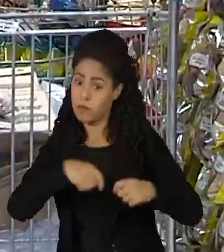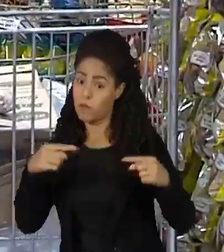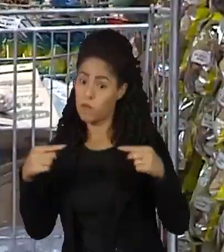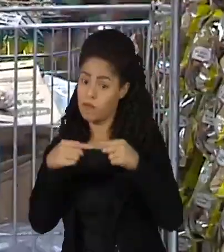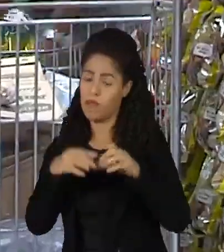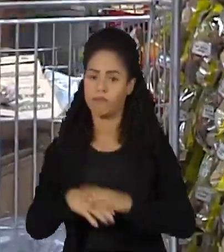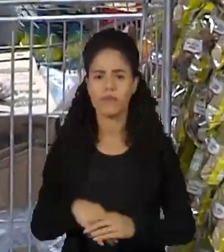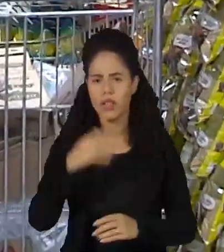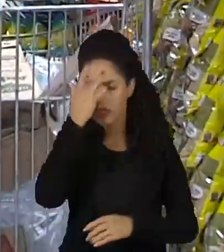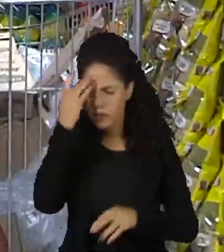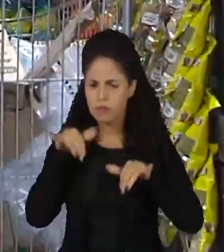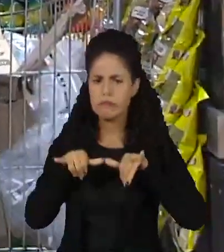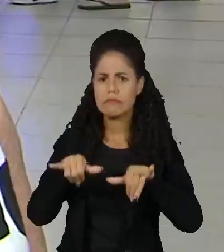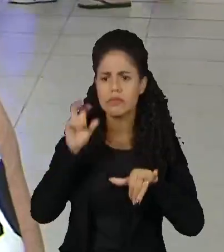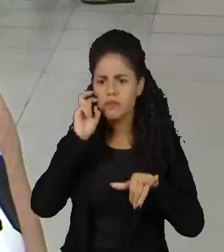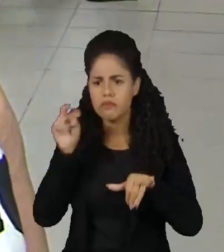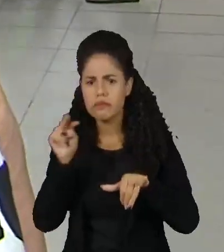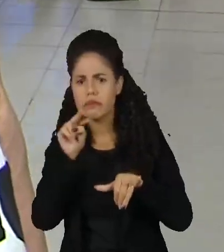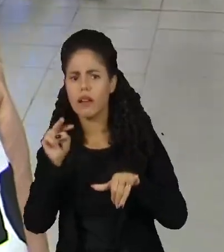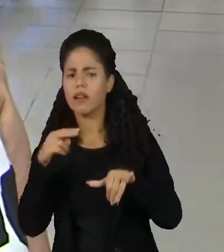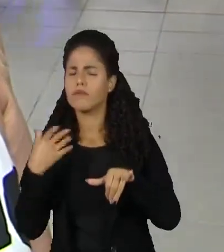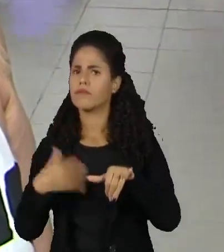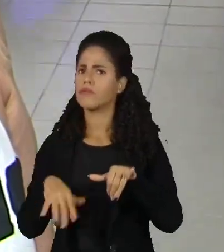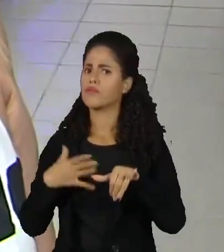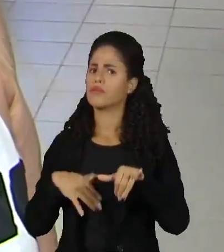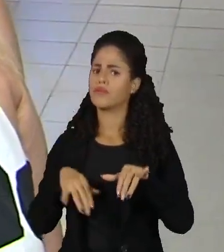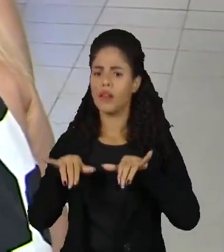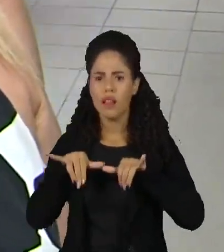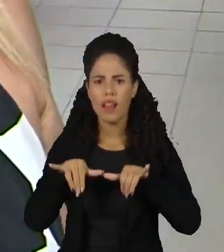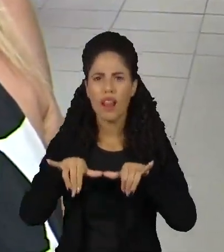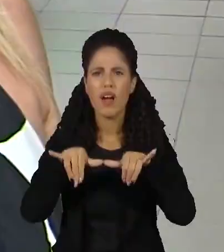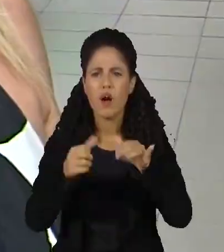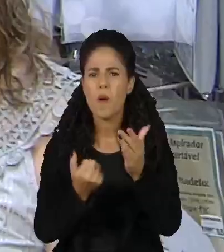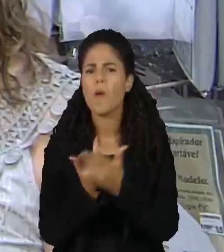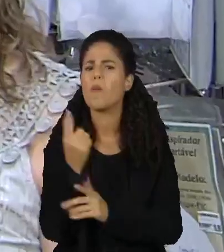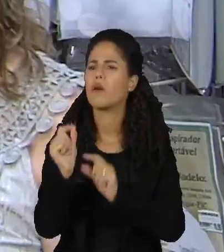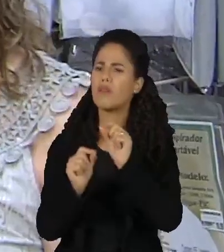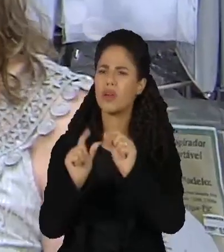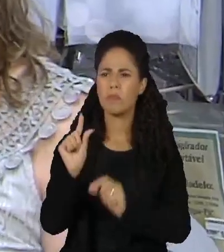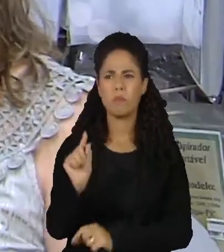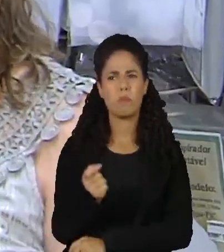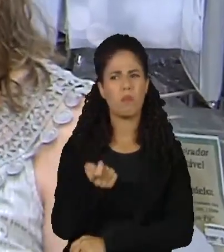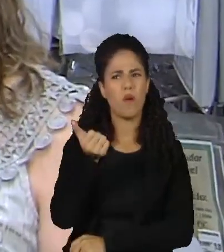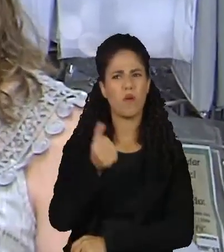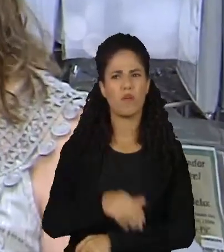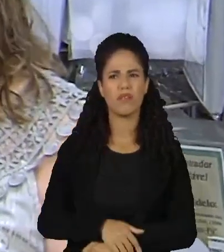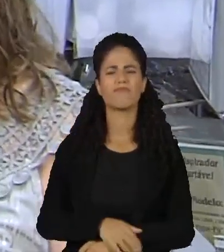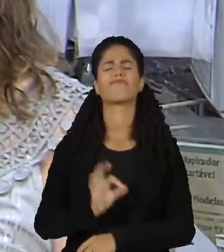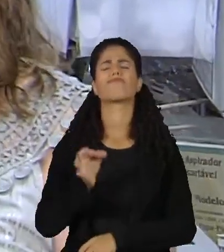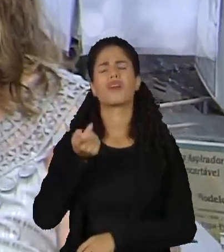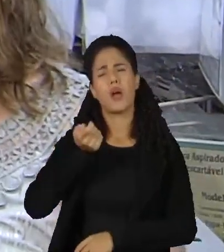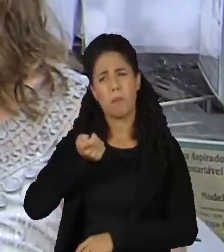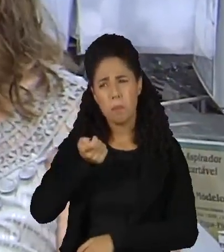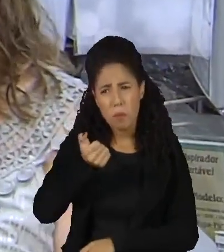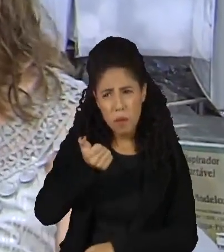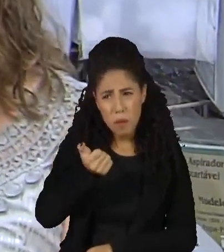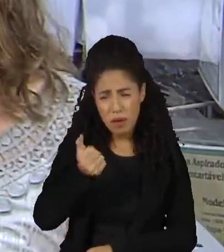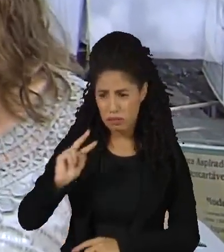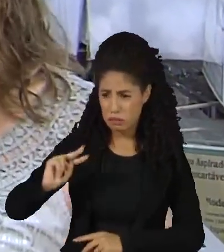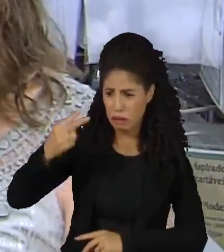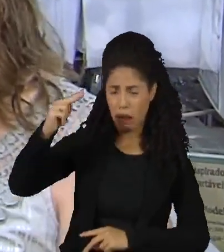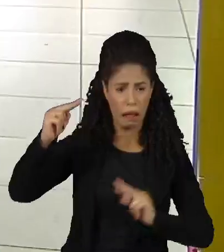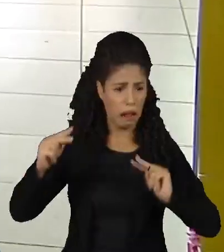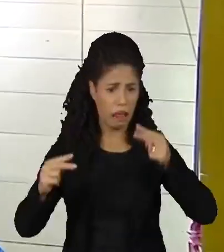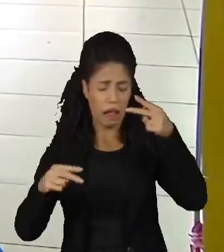compras sabe que a conta não fecha. O que, que eu consigo comprar? Pouquíssima coisa, viu? Muito pouco. As coisas ultimamente tá